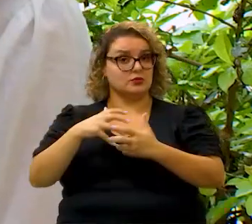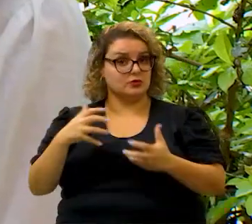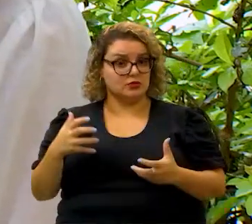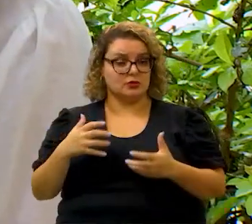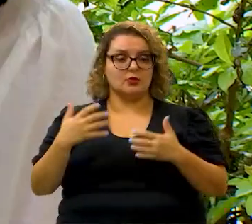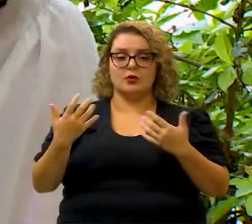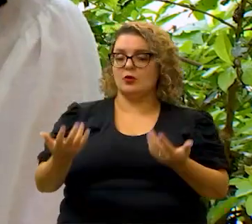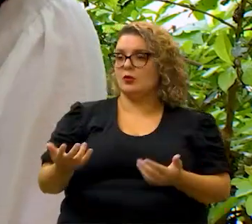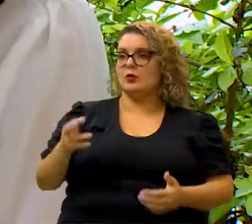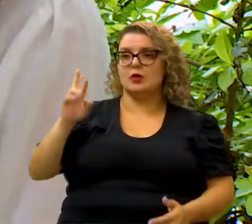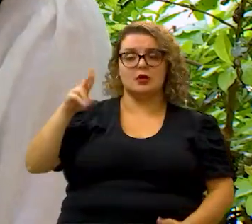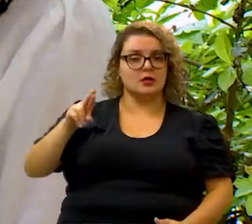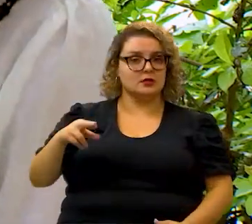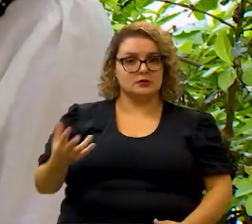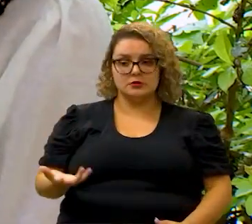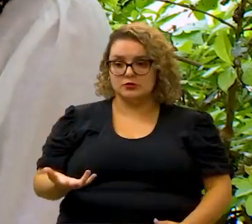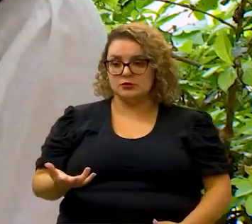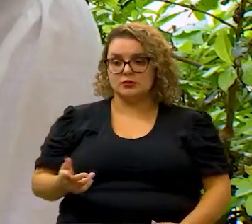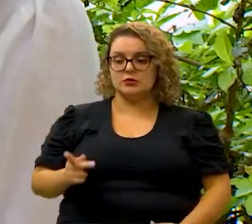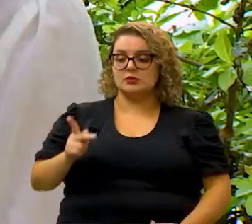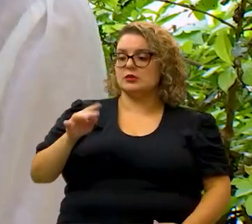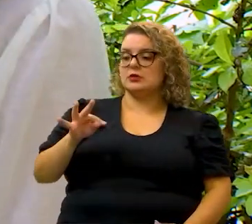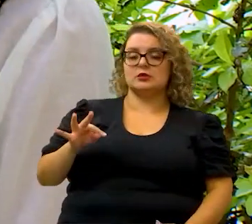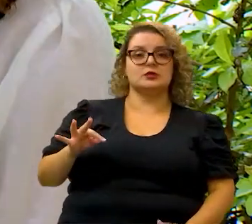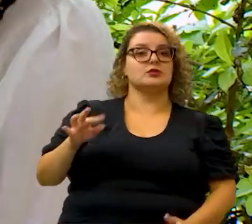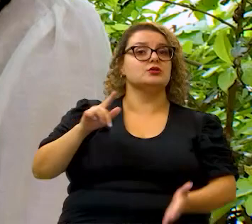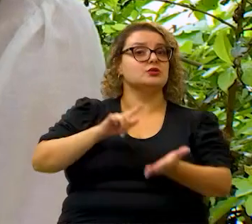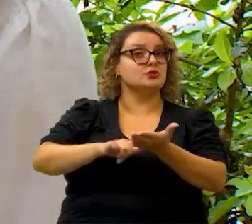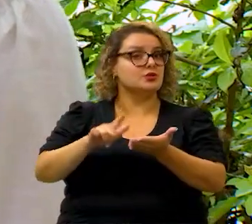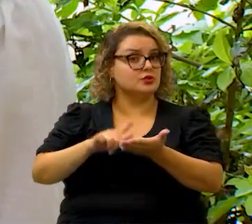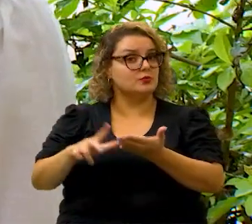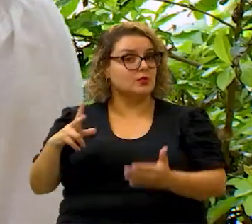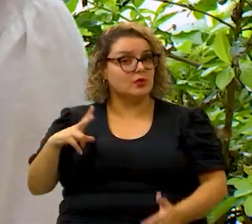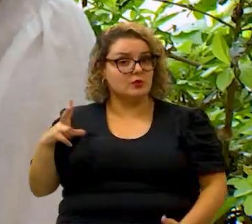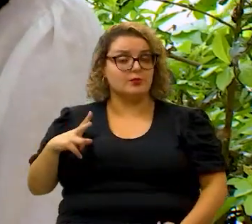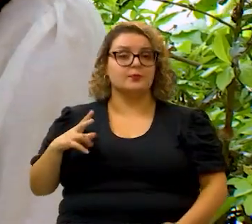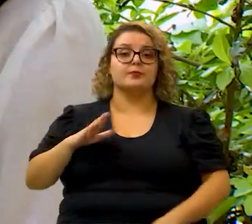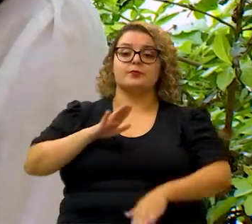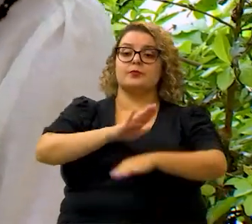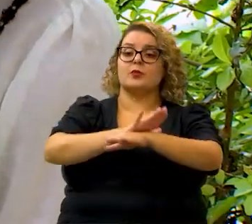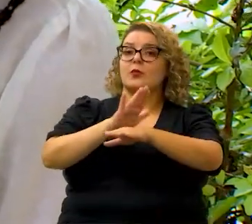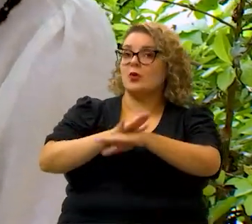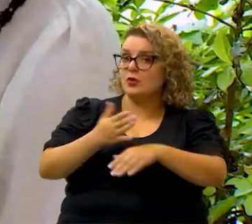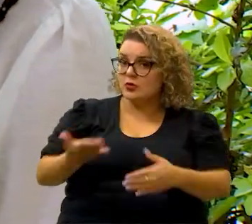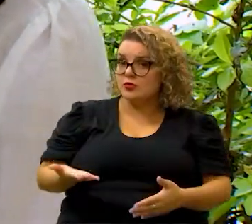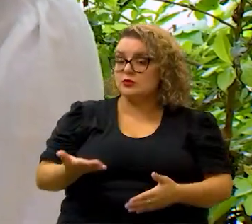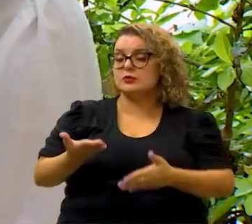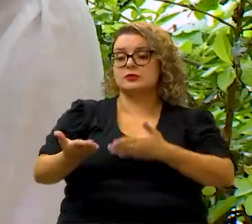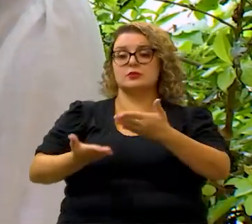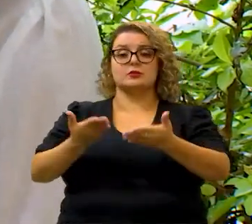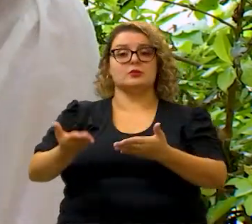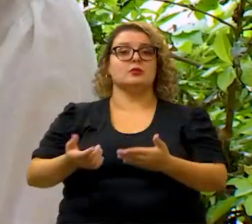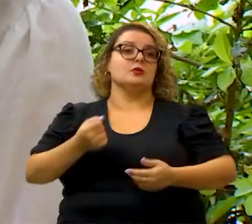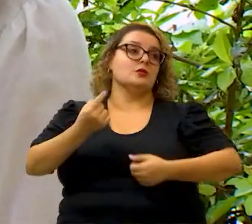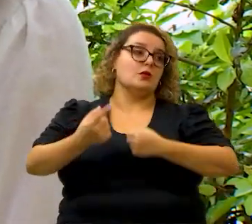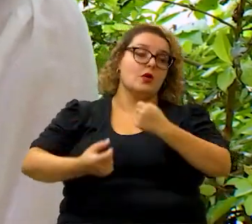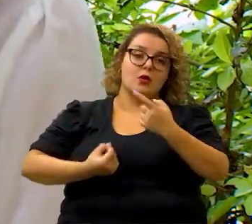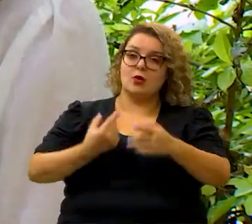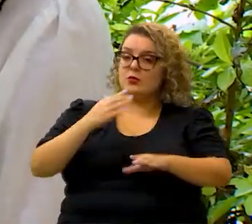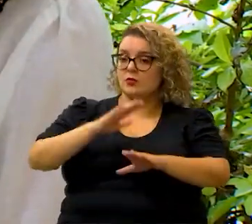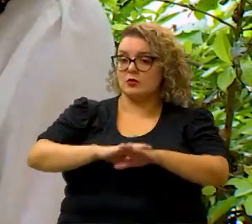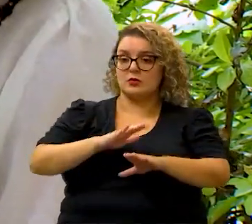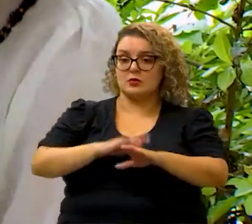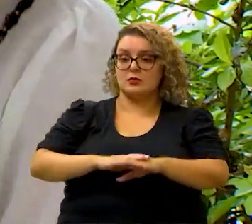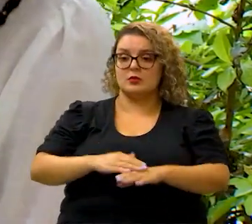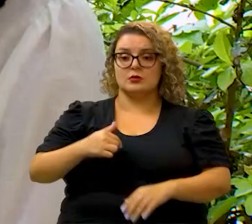presencialmente para os nossos idosos. Seja por meio de kits de higiene, que ajuda também também quanto ao suporte nesse cuidado,